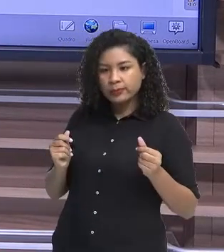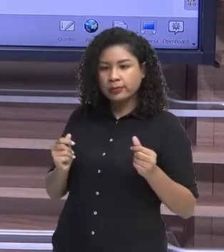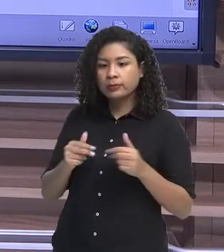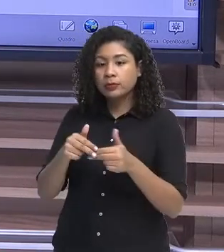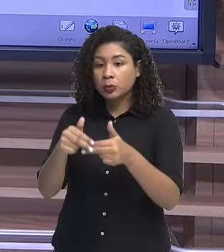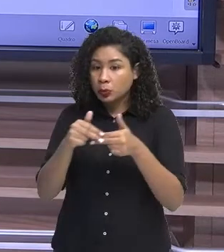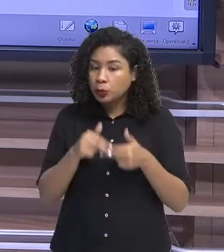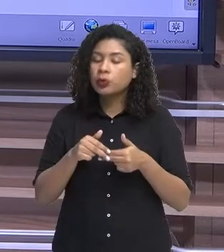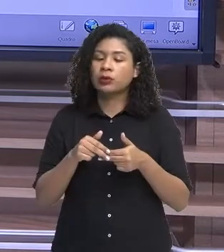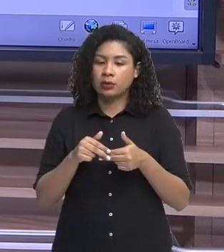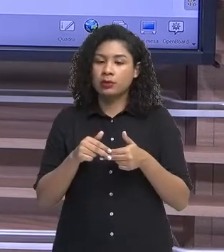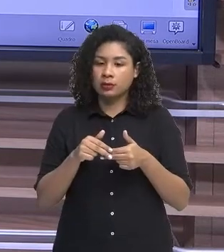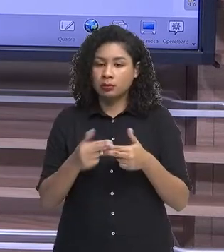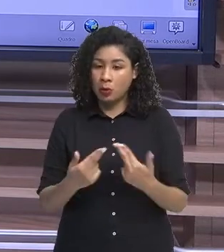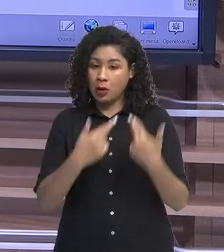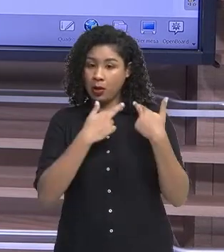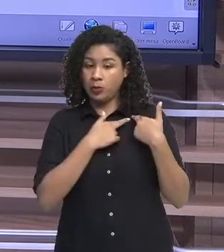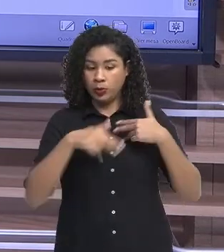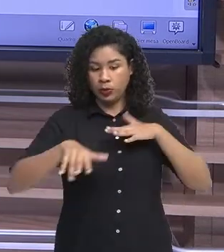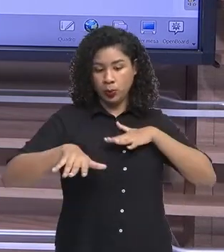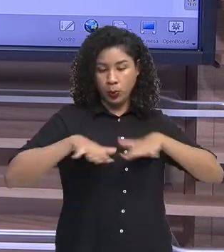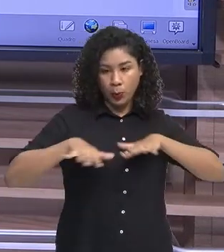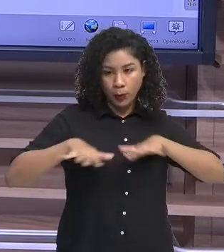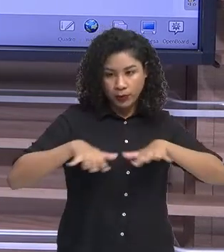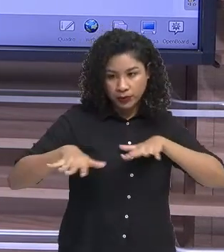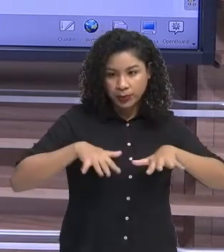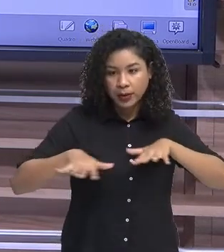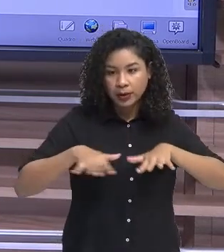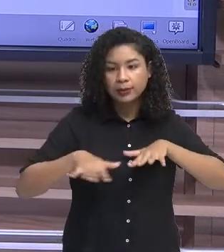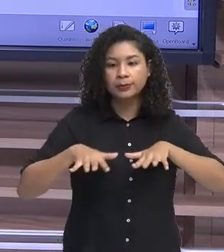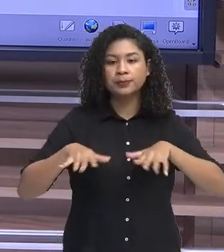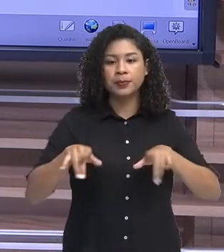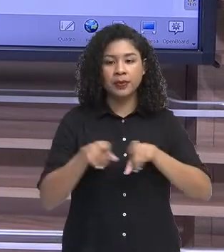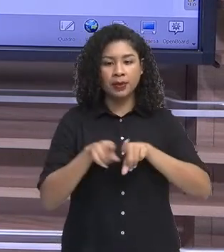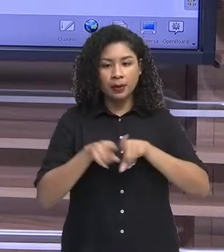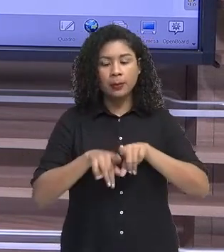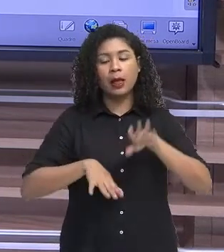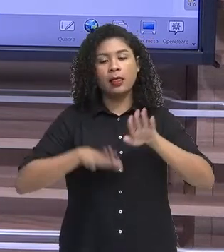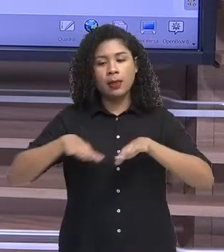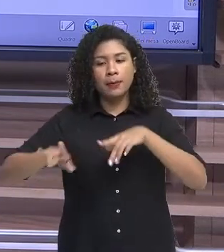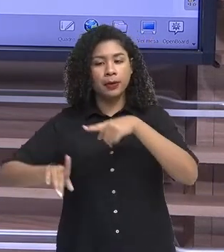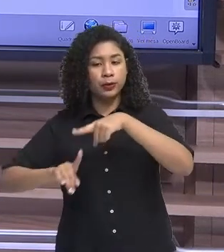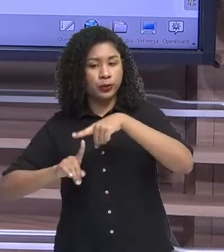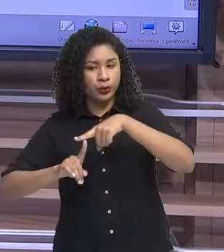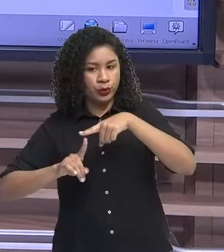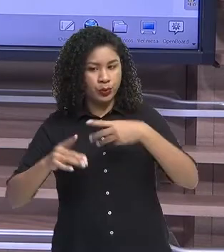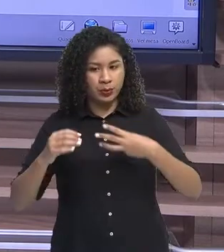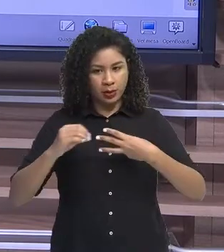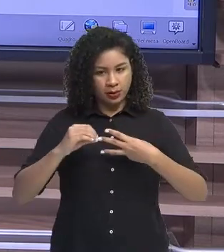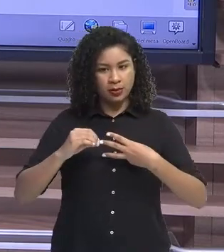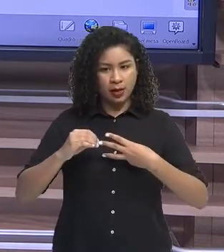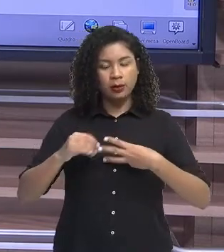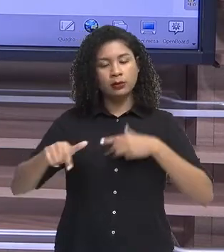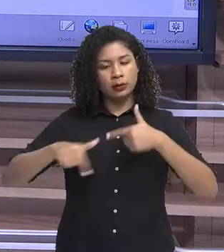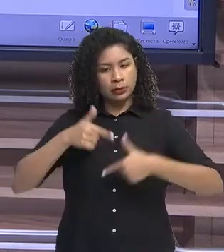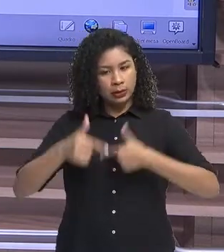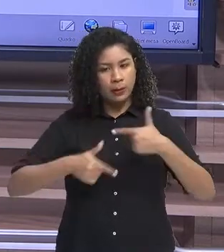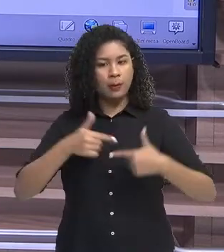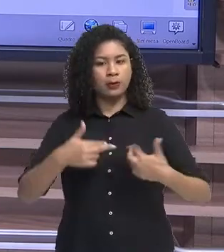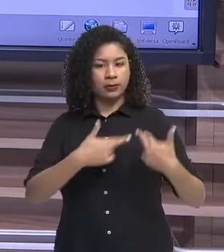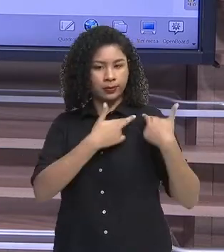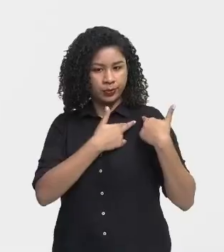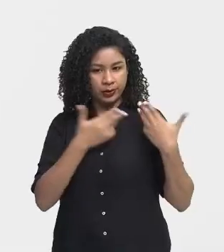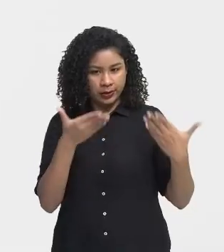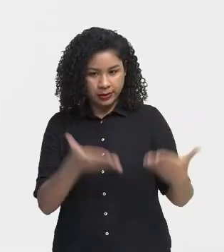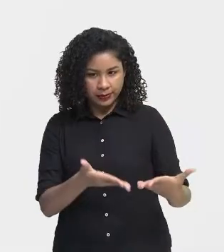com o movimento e também, dependendo do tipo de celular, ela vai fazer essa fagocitose, tá? Vamos observar